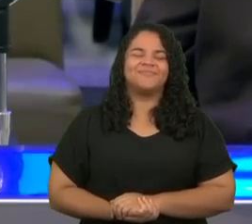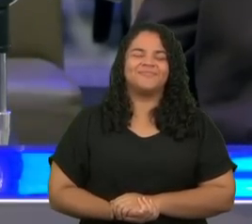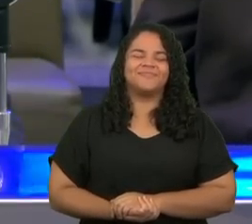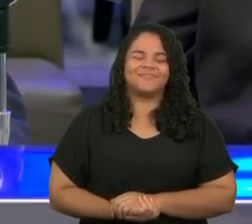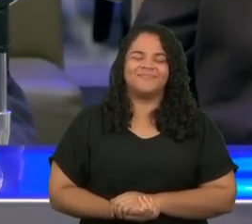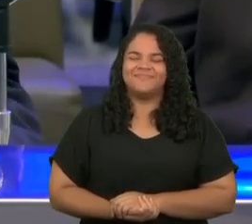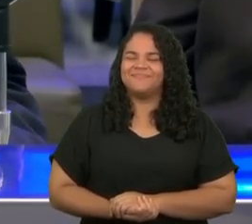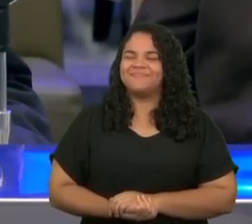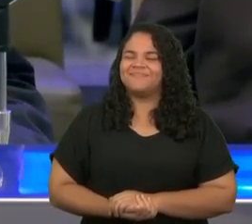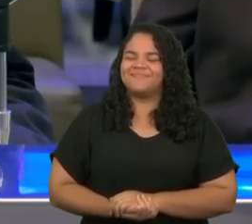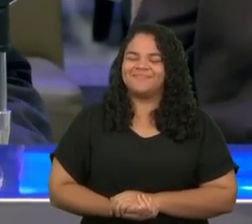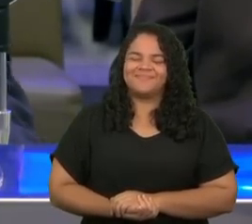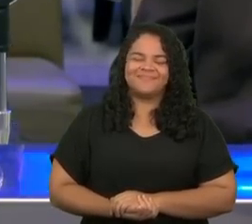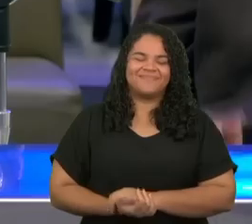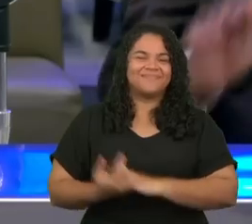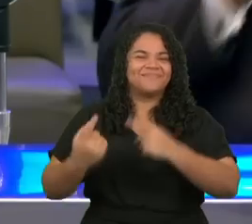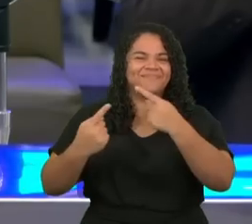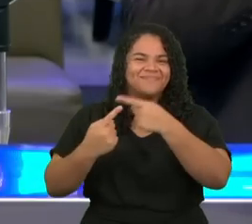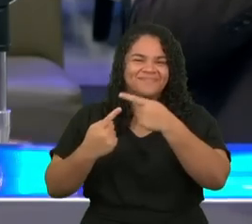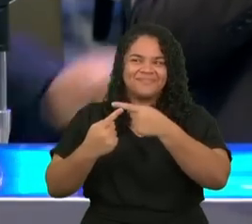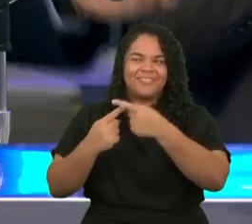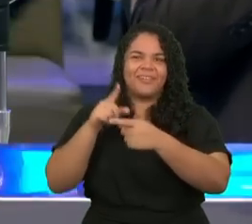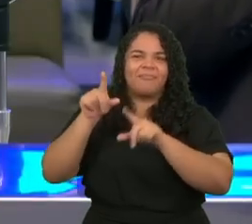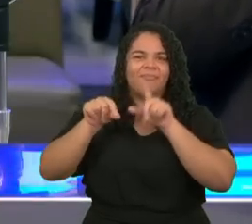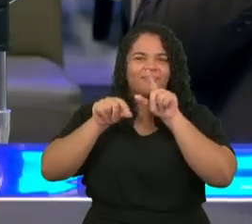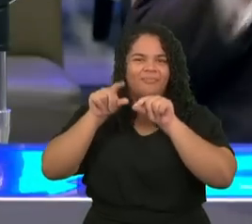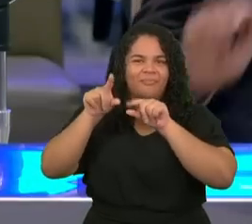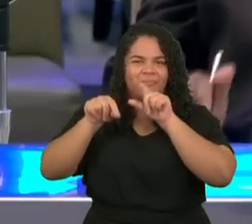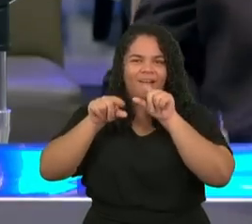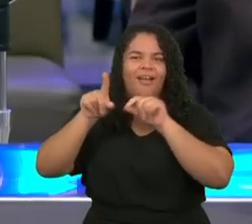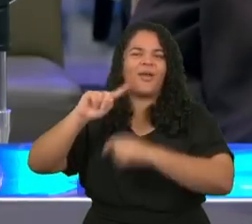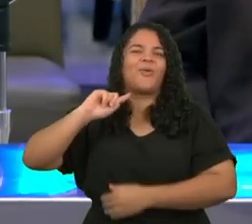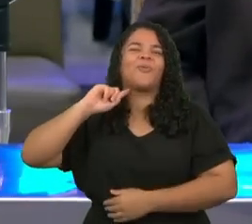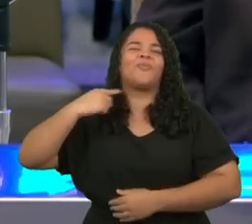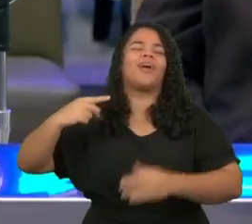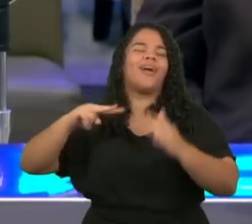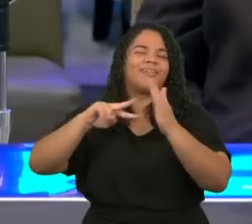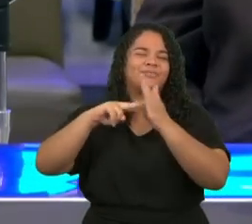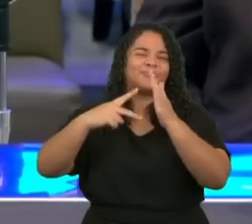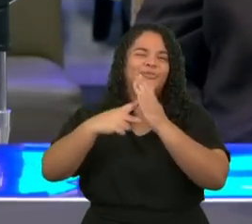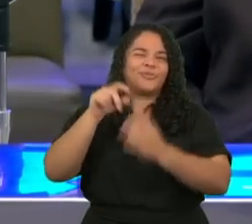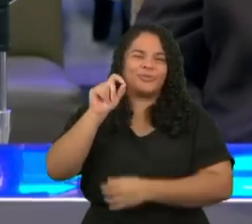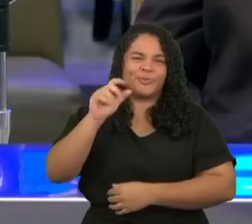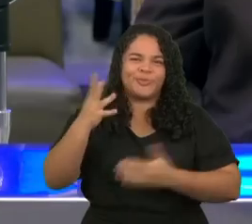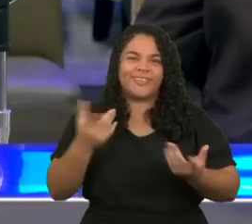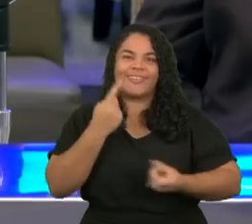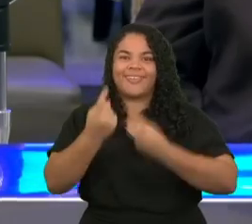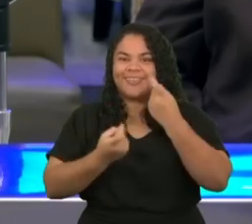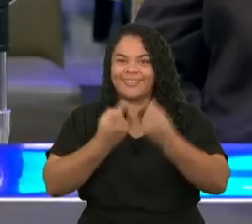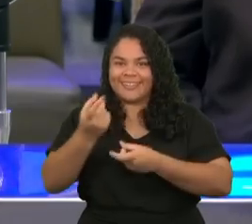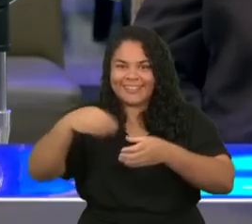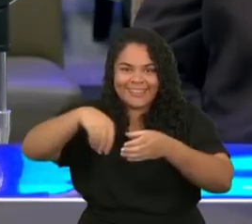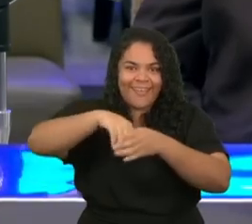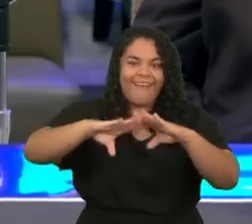que estão dentro da igreja filho maus criado viciados